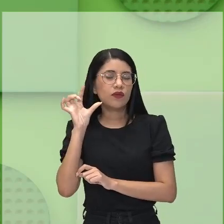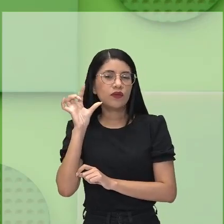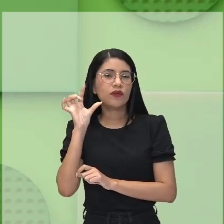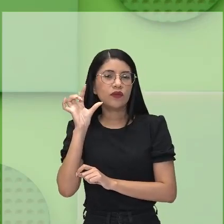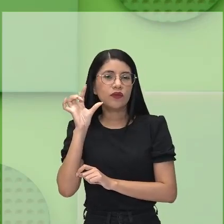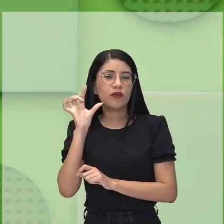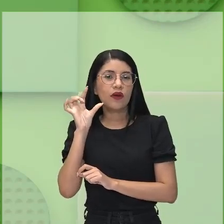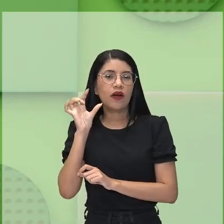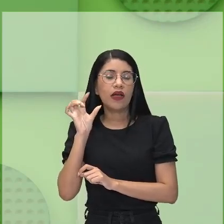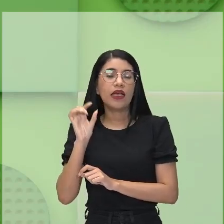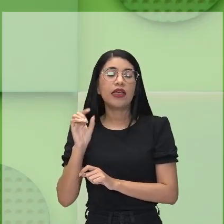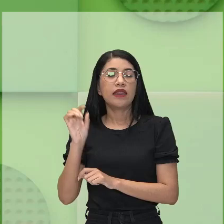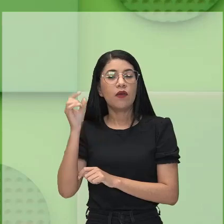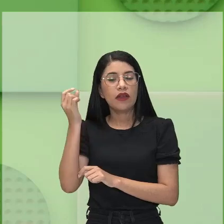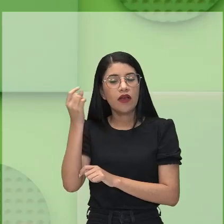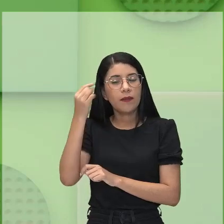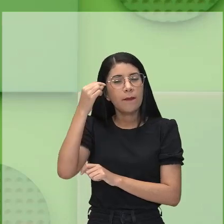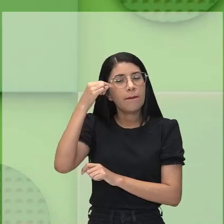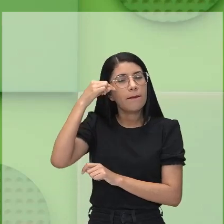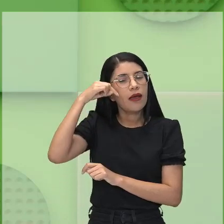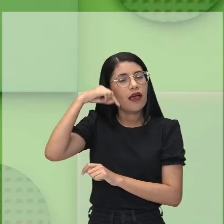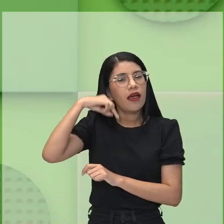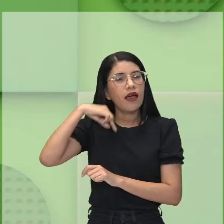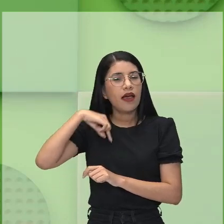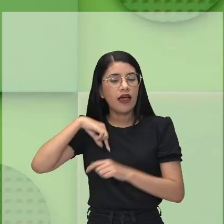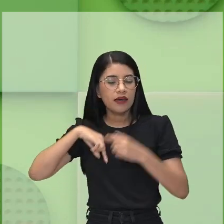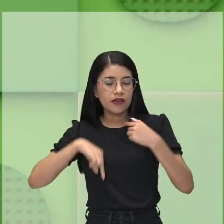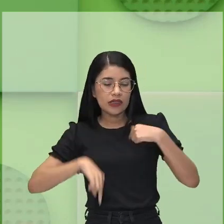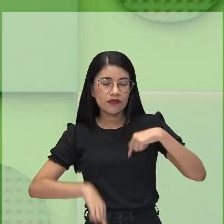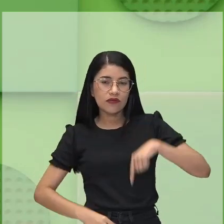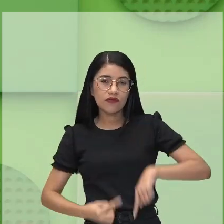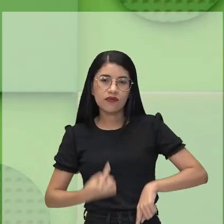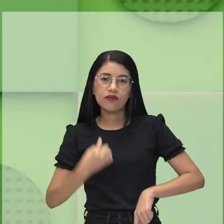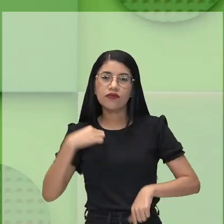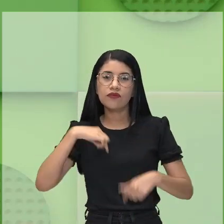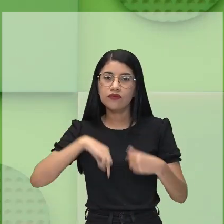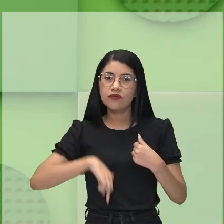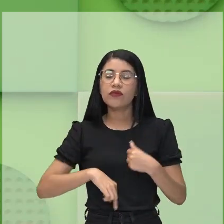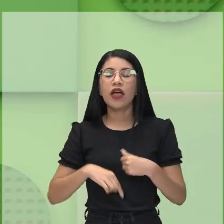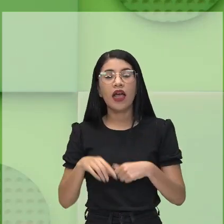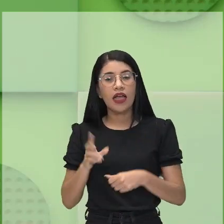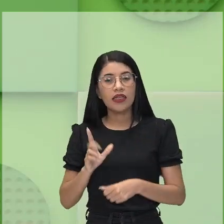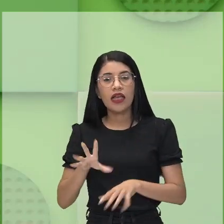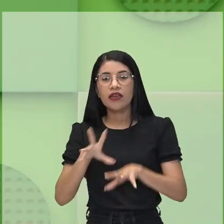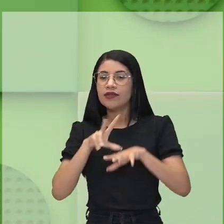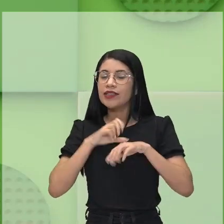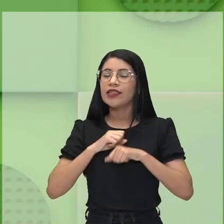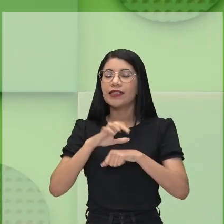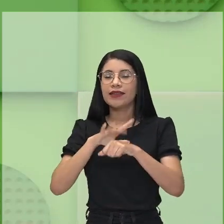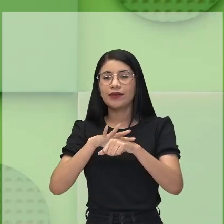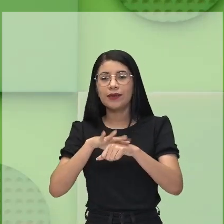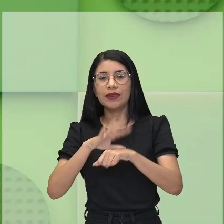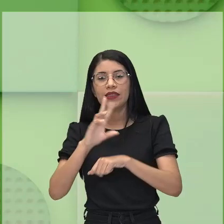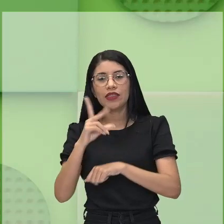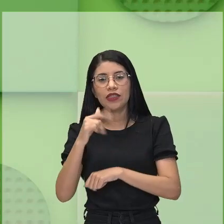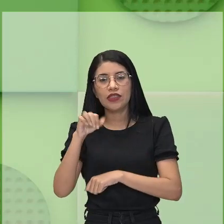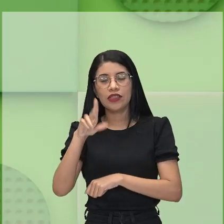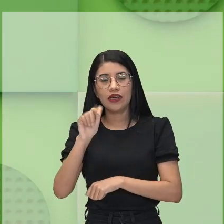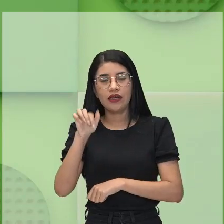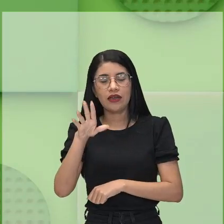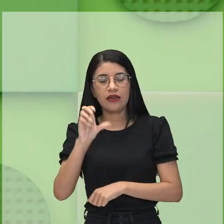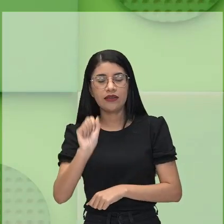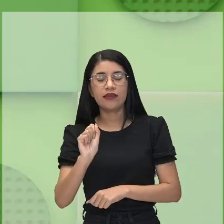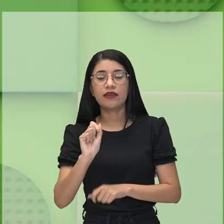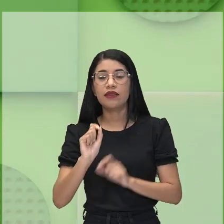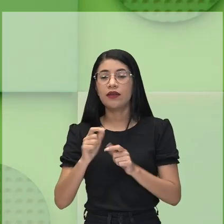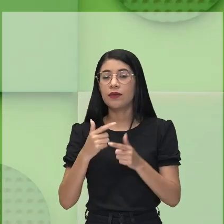o Trypanosoma cruzi entrava e uma vez na corrente sanguínea a pessoa está com a doença de Chagas, né? E aí o grande